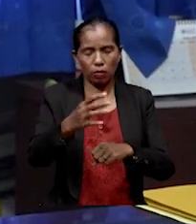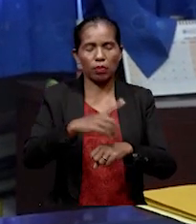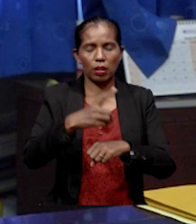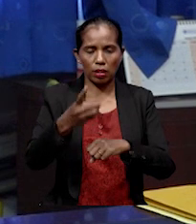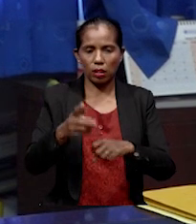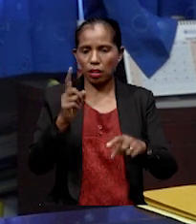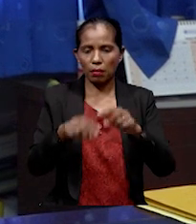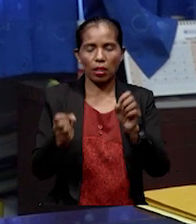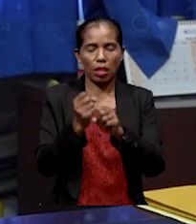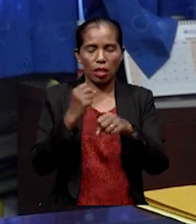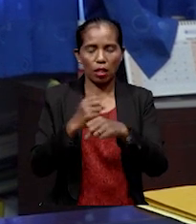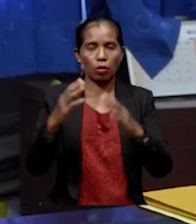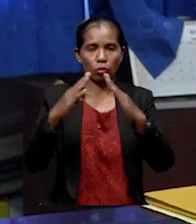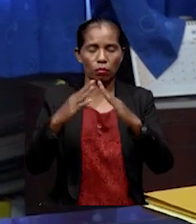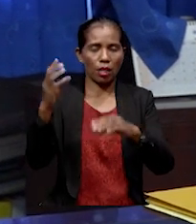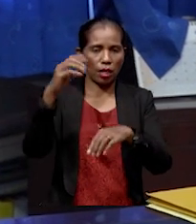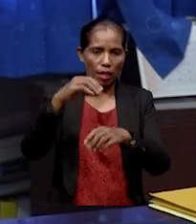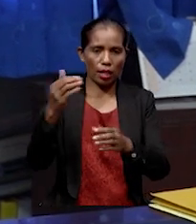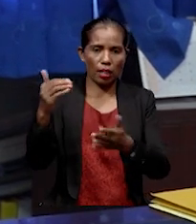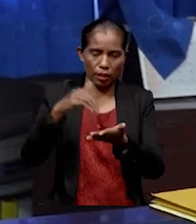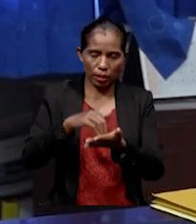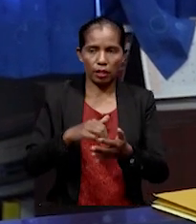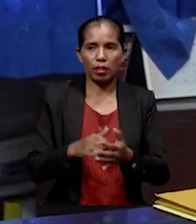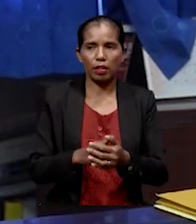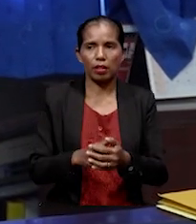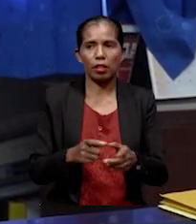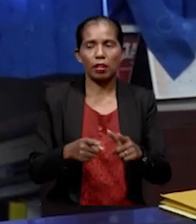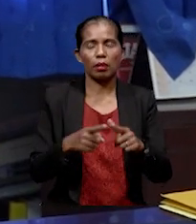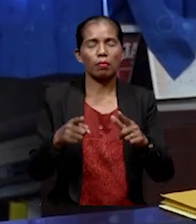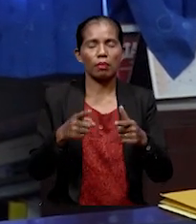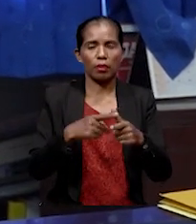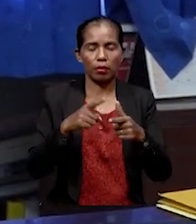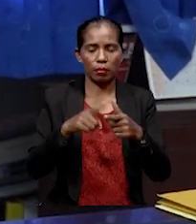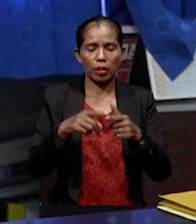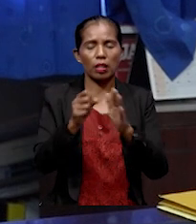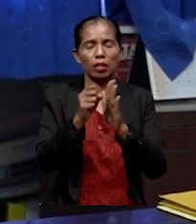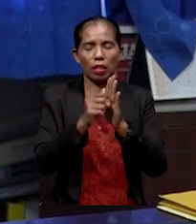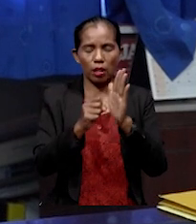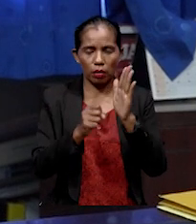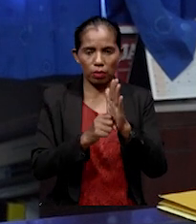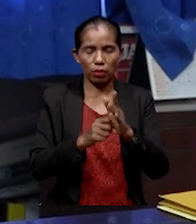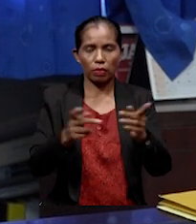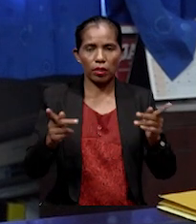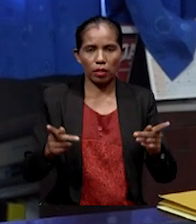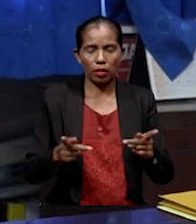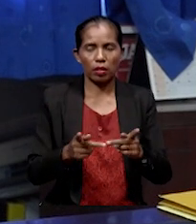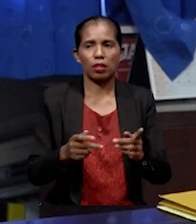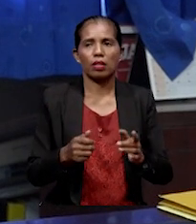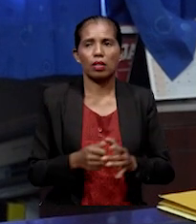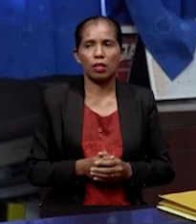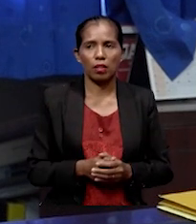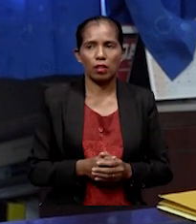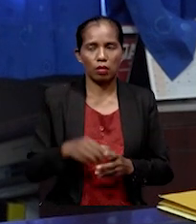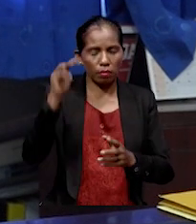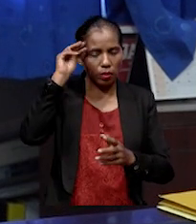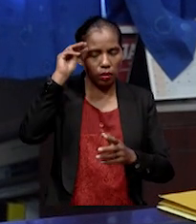para desastre. Segundo, estatuto raine. Se raine lá raine é completo escari, no estatuto competência do Ministério